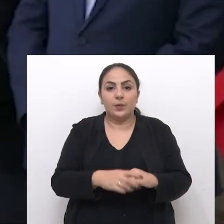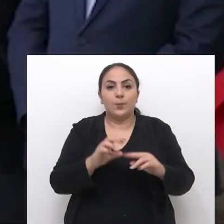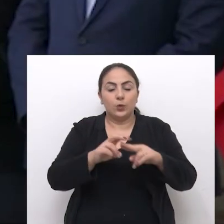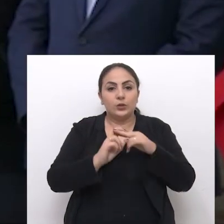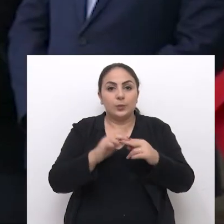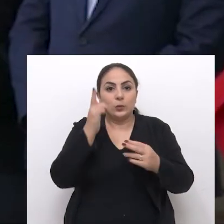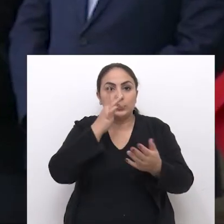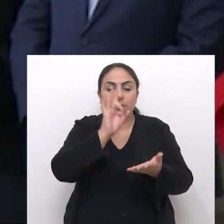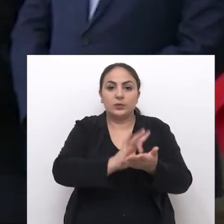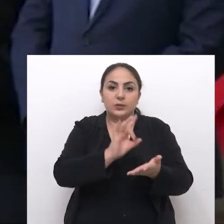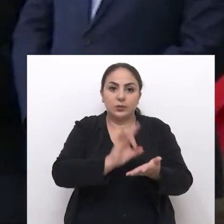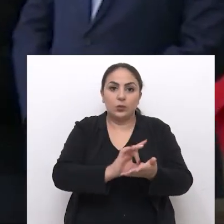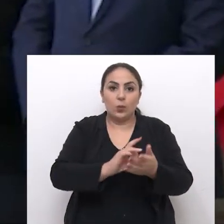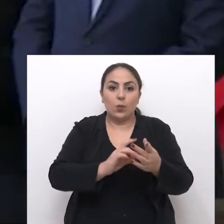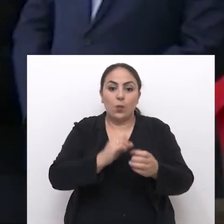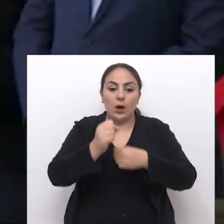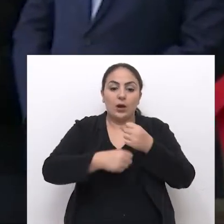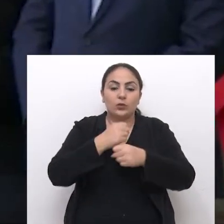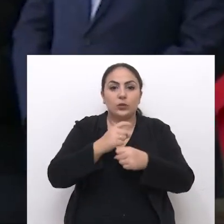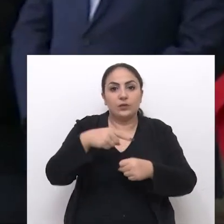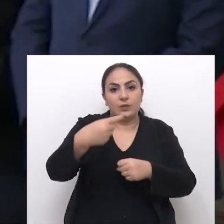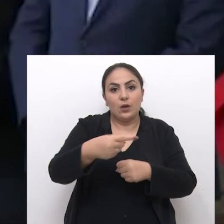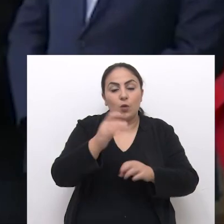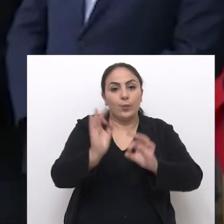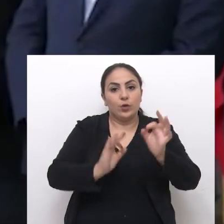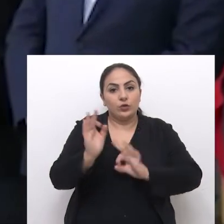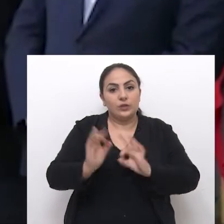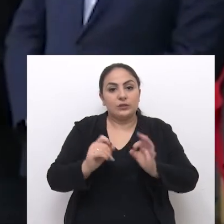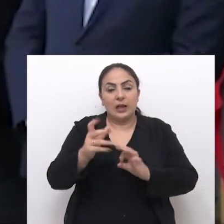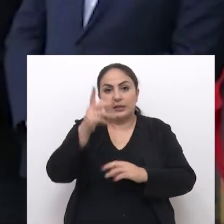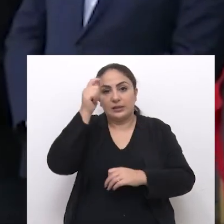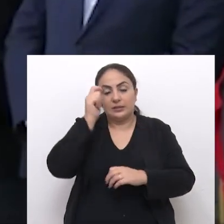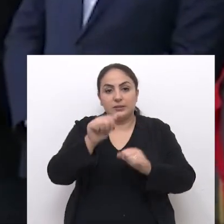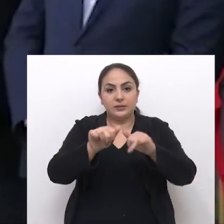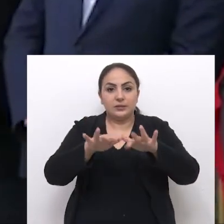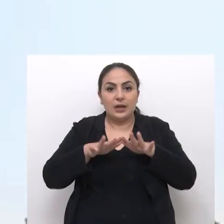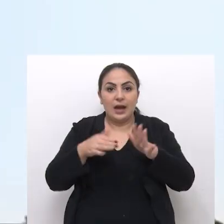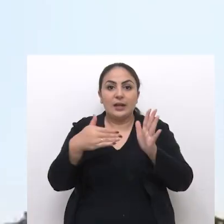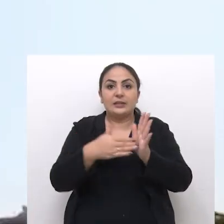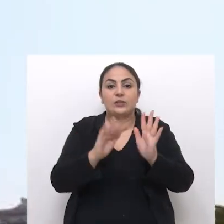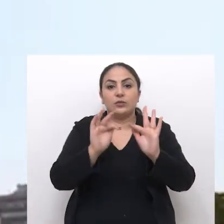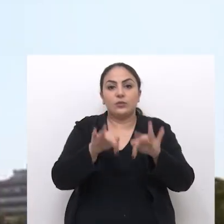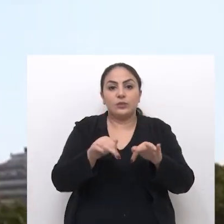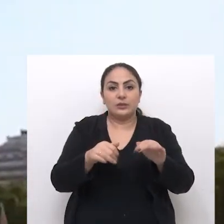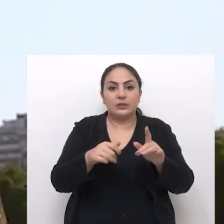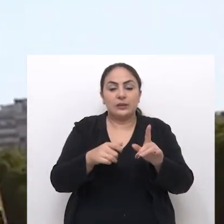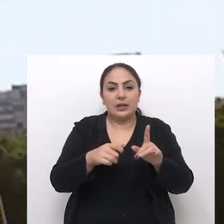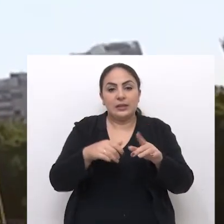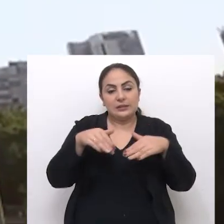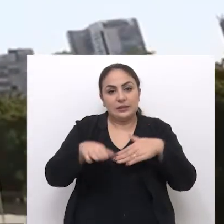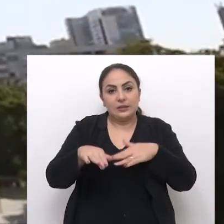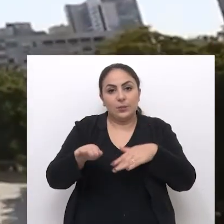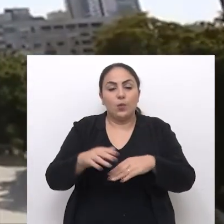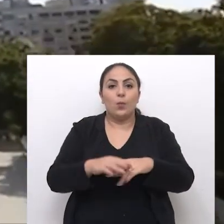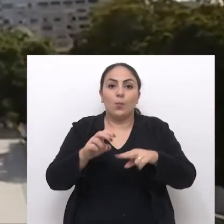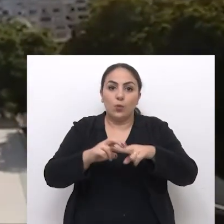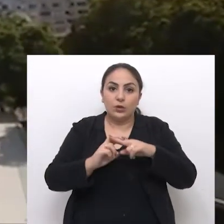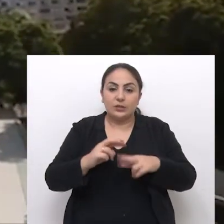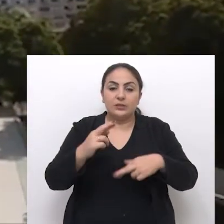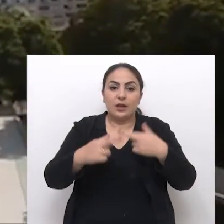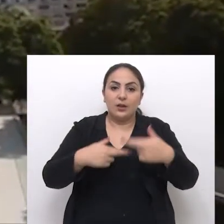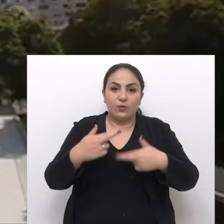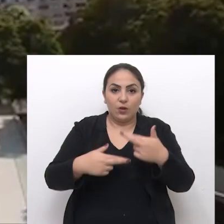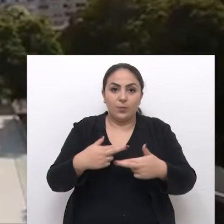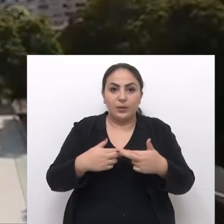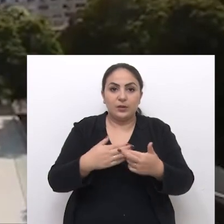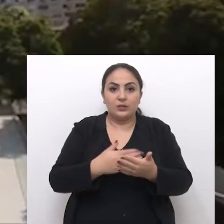as medidas tenham validade a partir do próximo ano, o projeto deve ser apreciado na Assembleia até o fim de setembro. Por isso, a